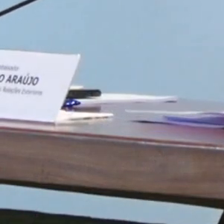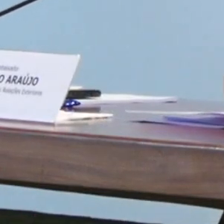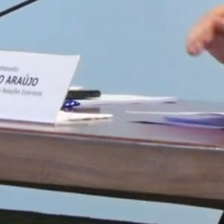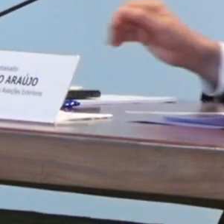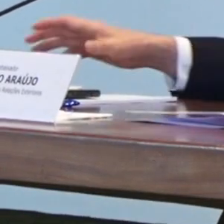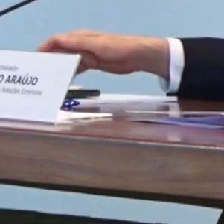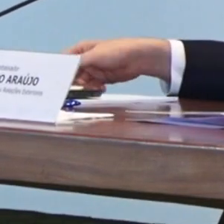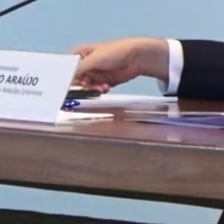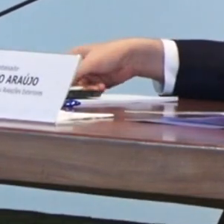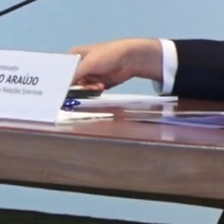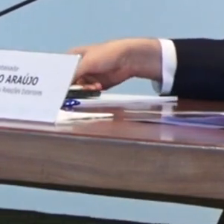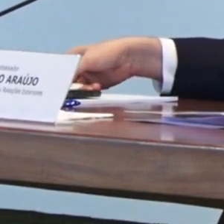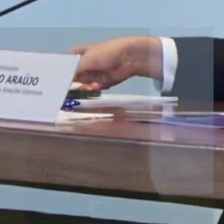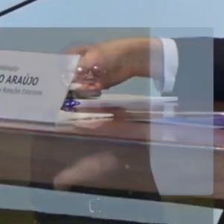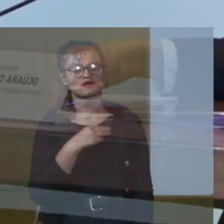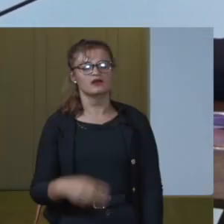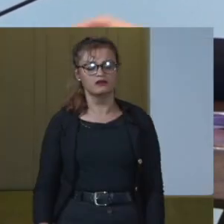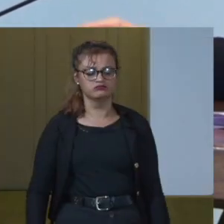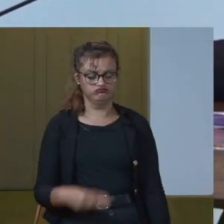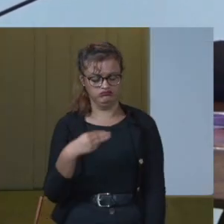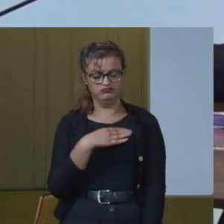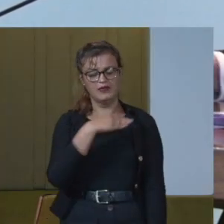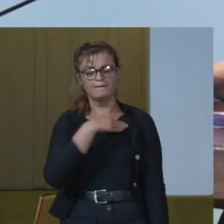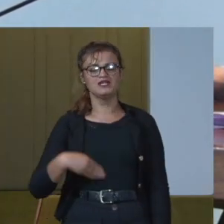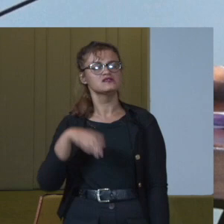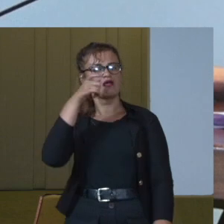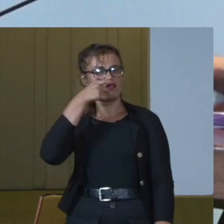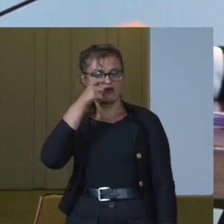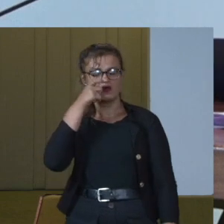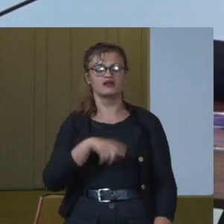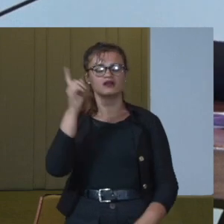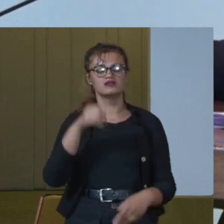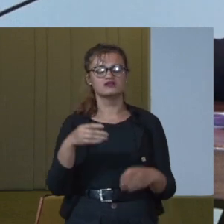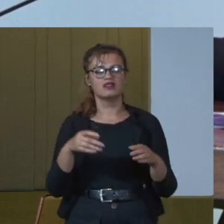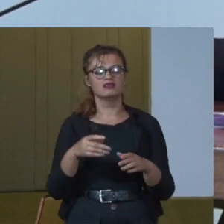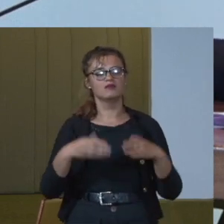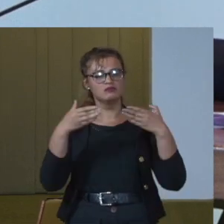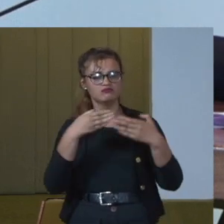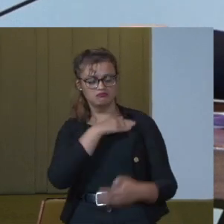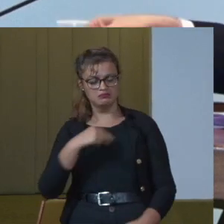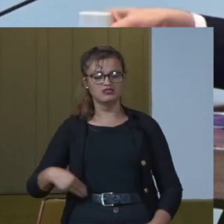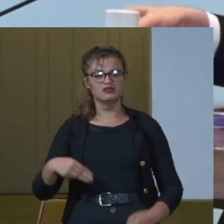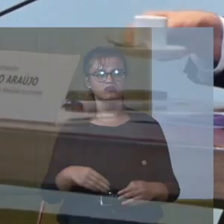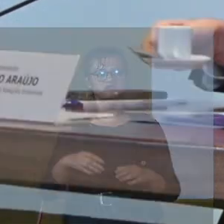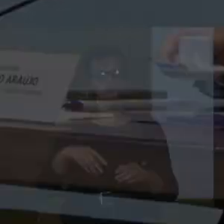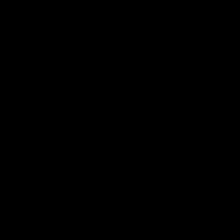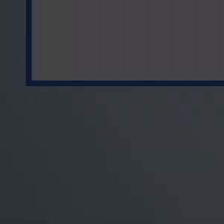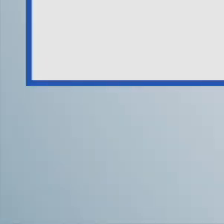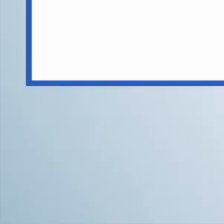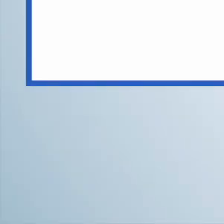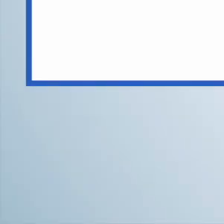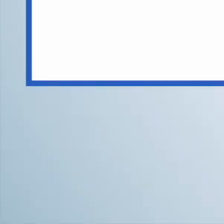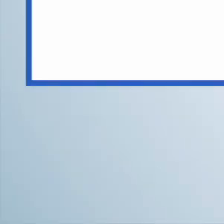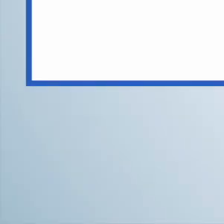Neste momento, fará uso da palavra a senhora Damaris Alves, Ministra de Estado da Mulher, da Família e dos Direitos Humanos.